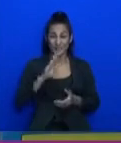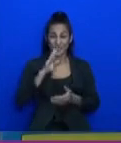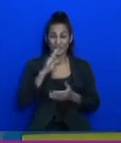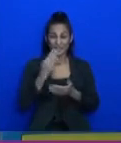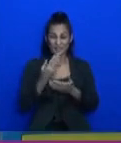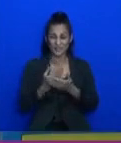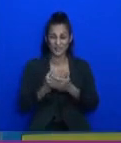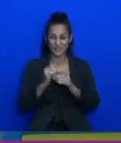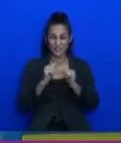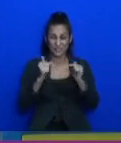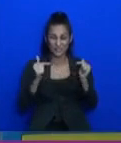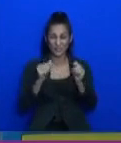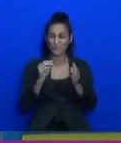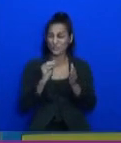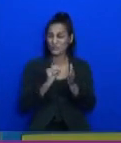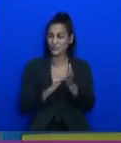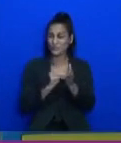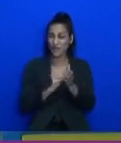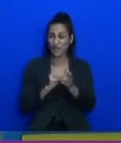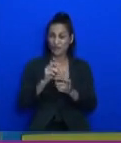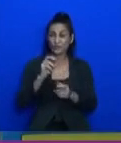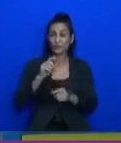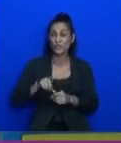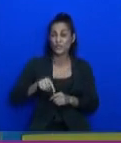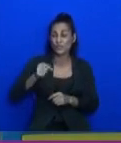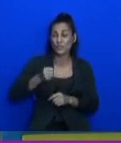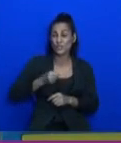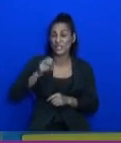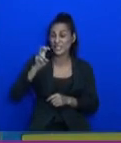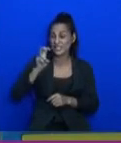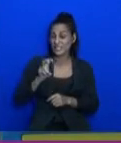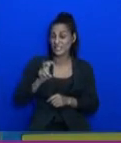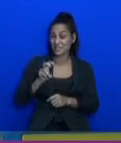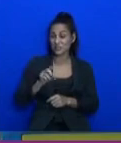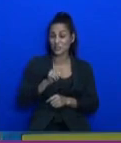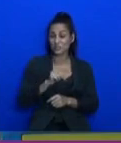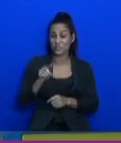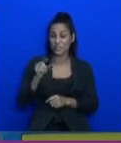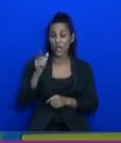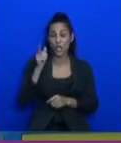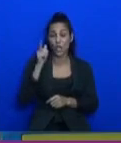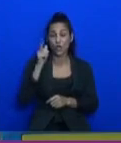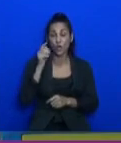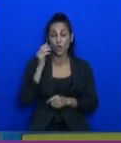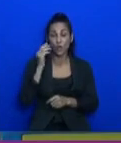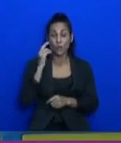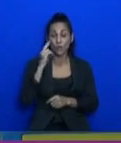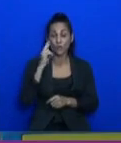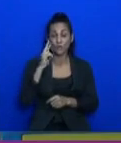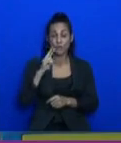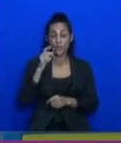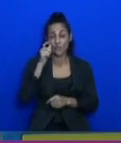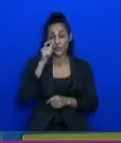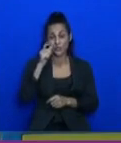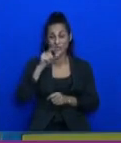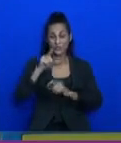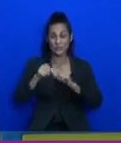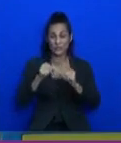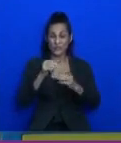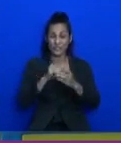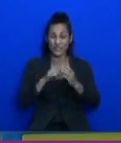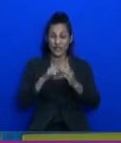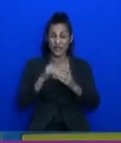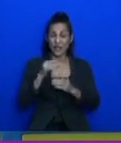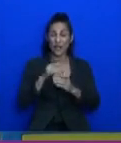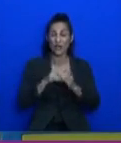Acredite na sorte, faltam ainda 5 números para que você conheça os 15 números da Lotofácil desta noite.